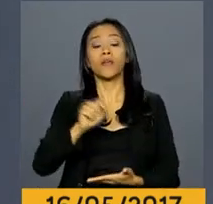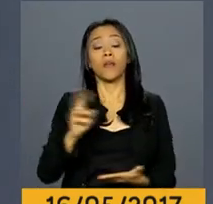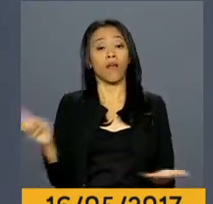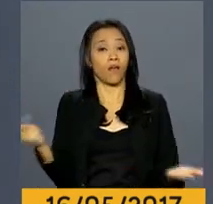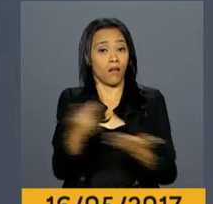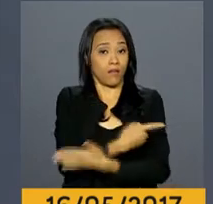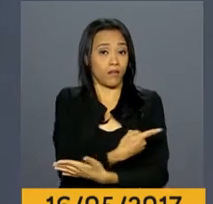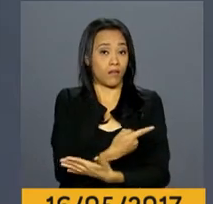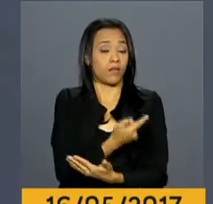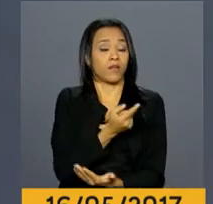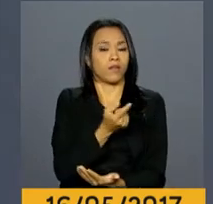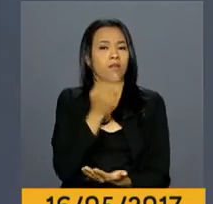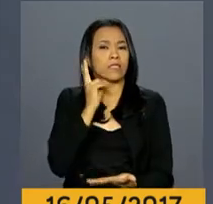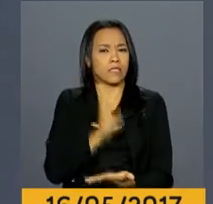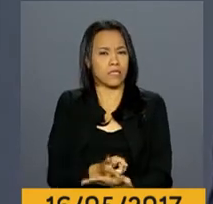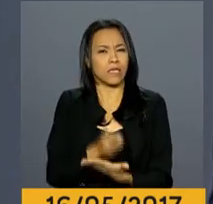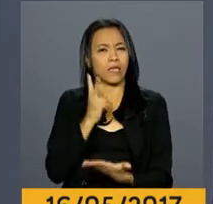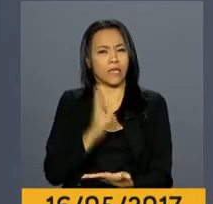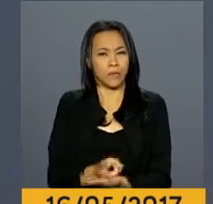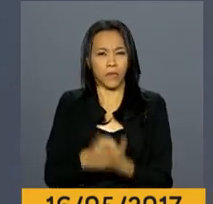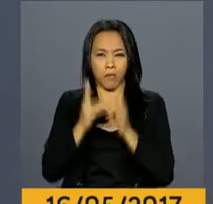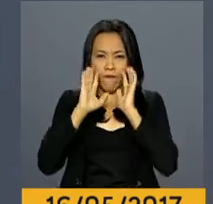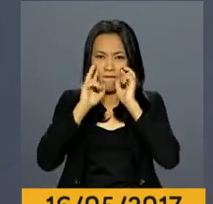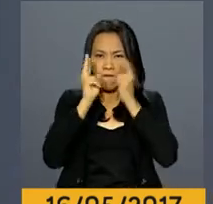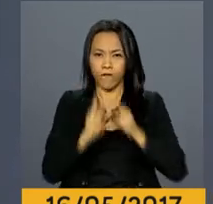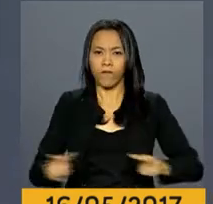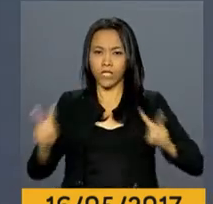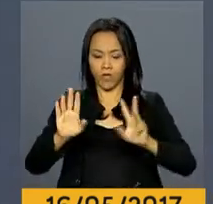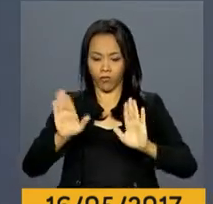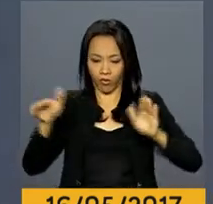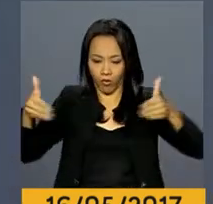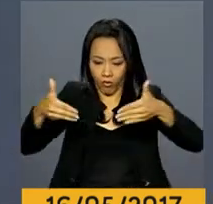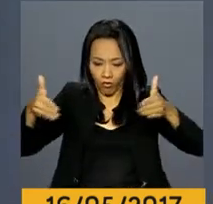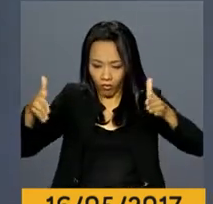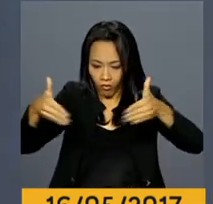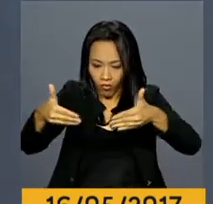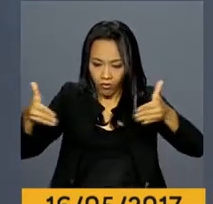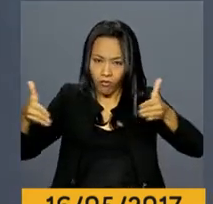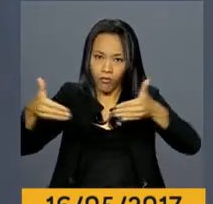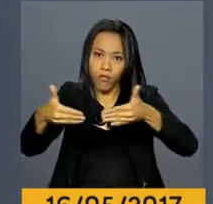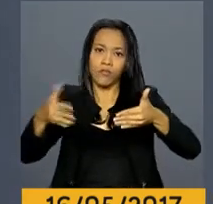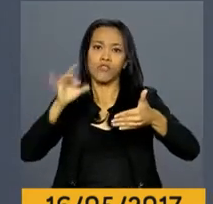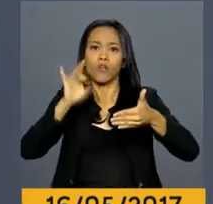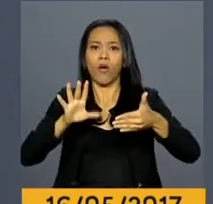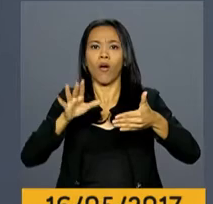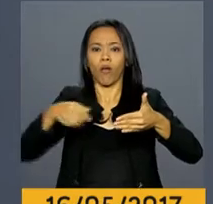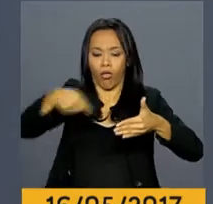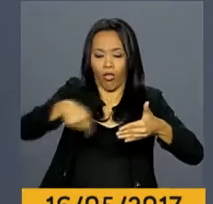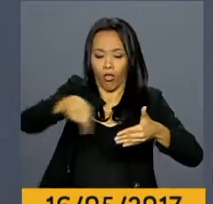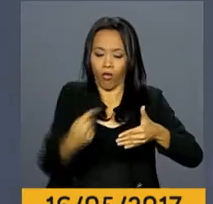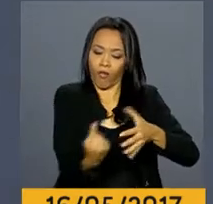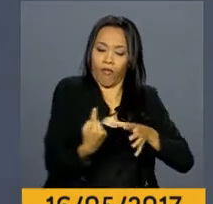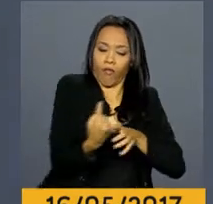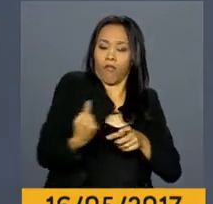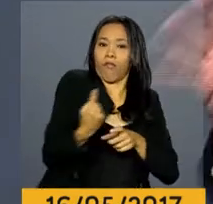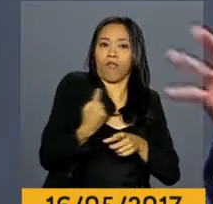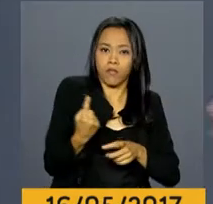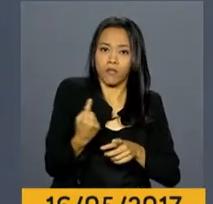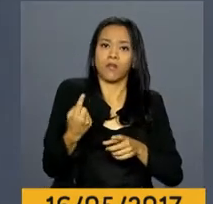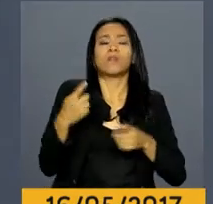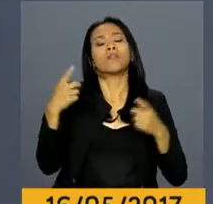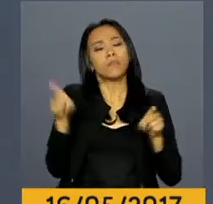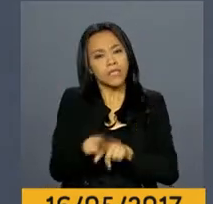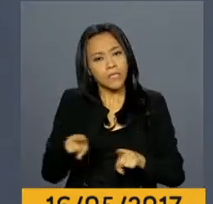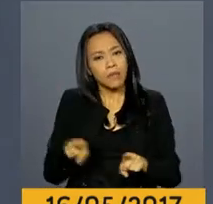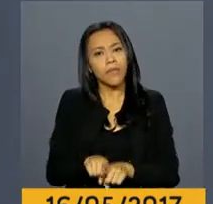sempre, em face de uma visão muito centralizadora que nós temos, não só do poder, como também da